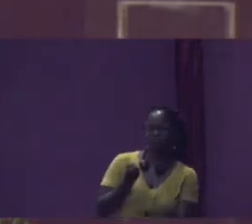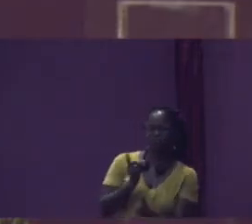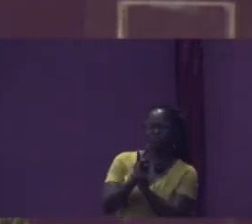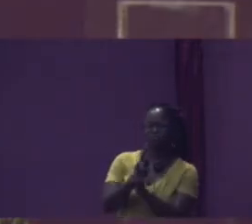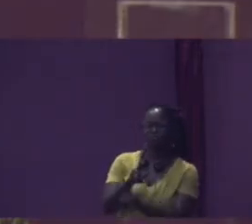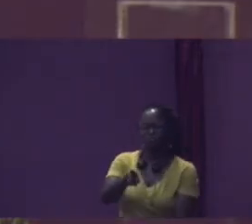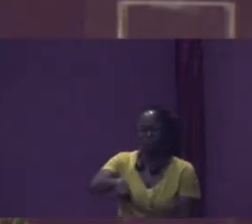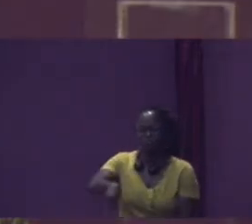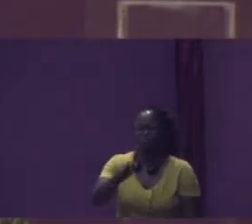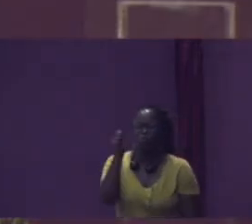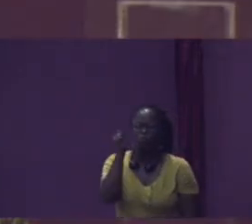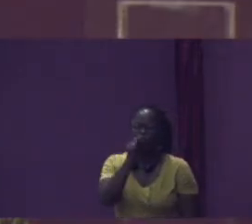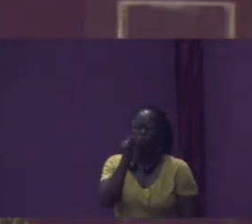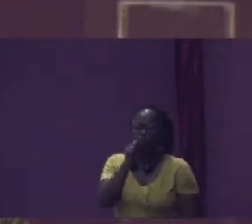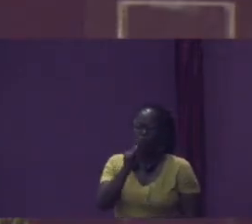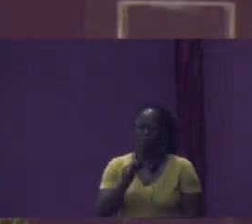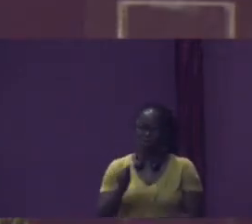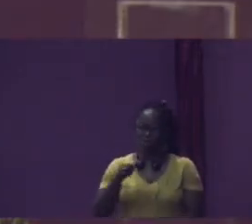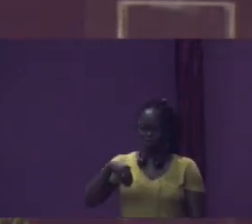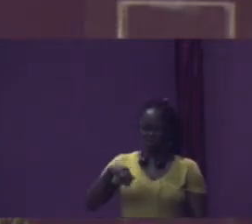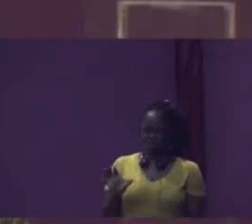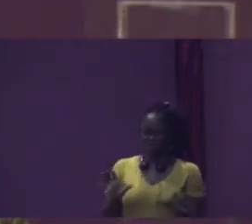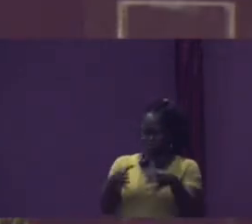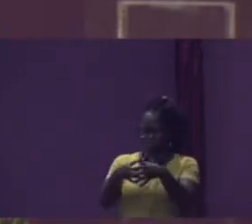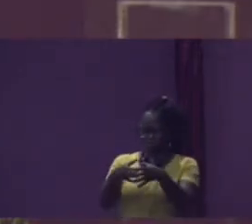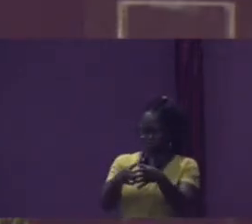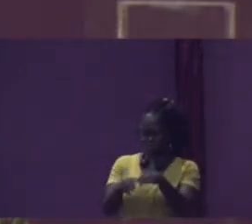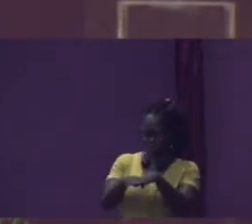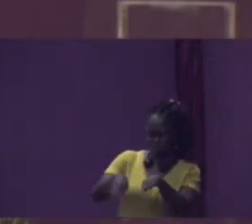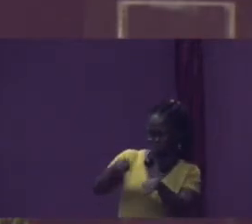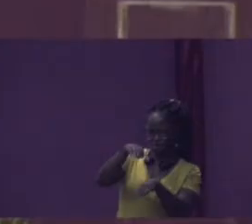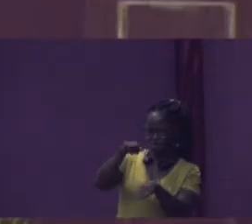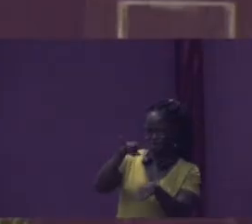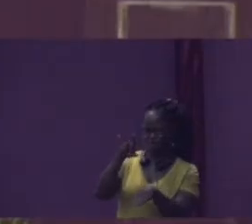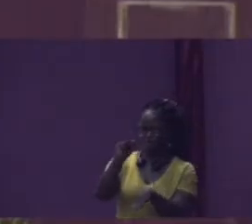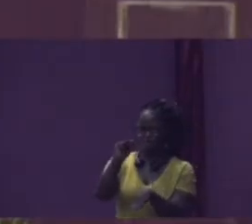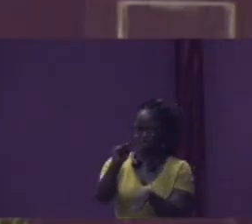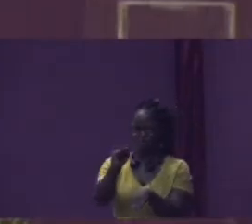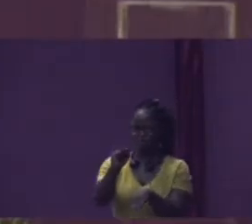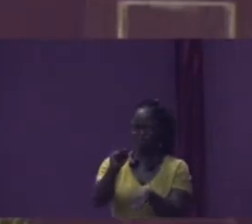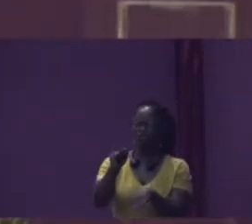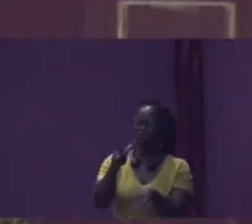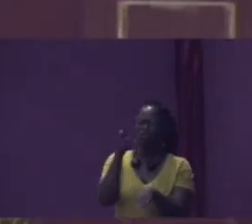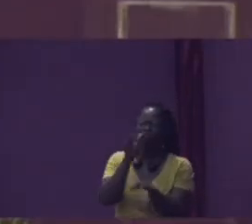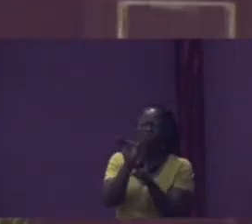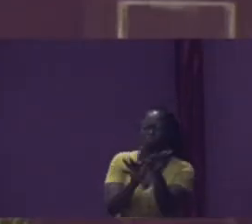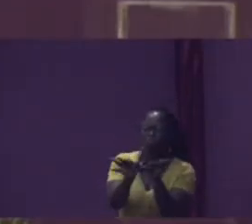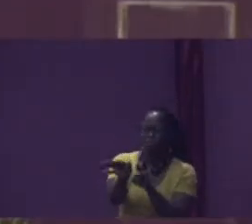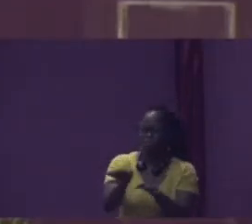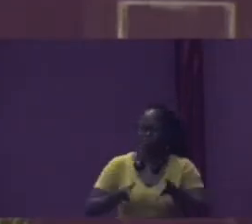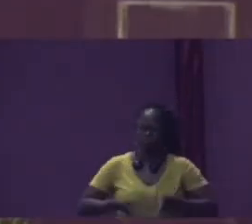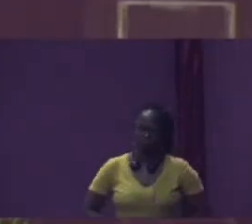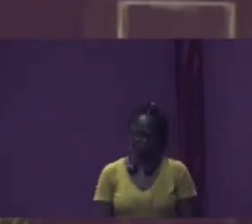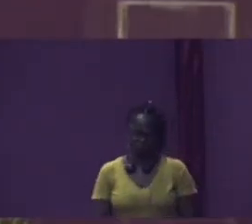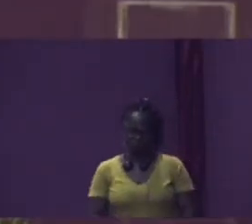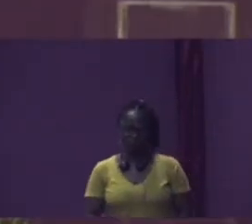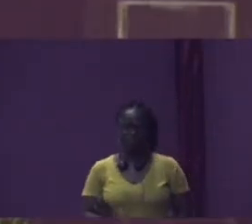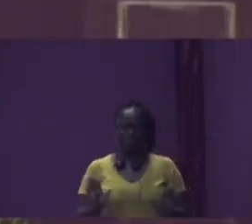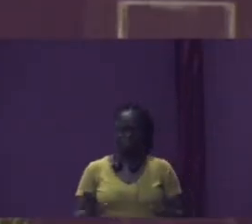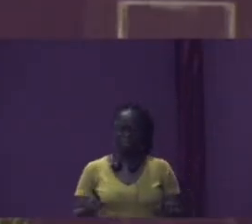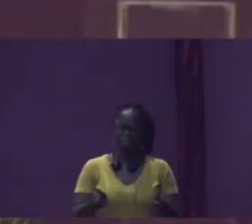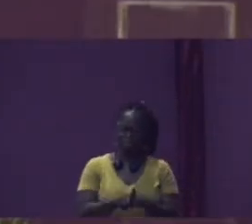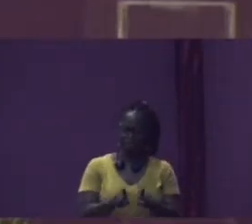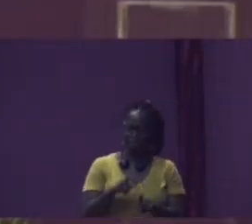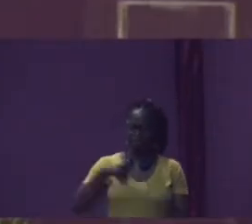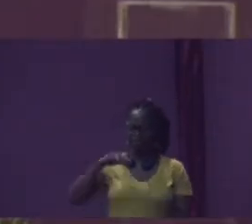entre mulheres de classe média que escolheram cesáreas planejadas na África do Sul. No entanto, apesar de